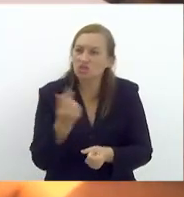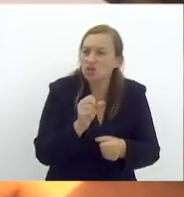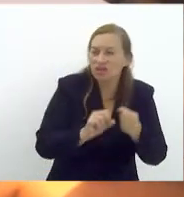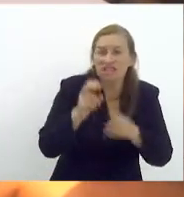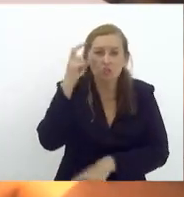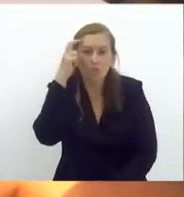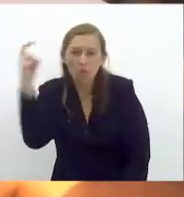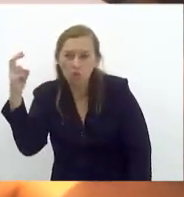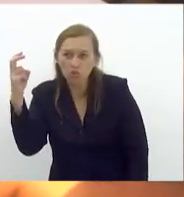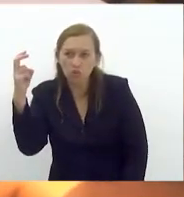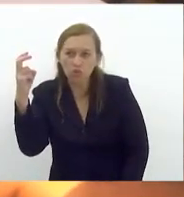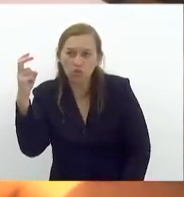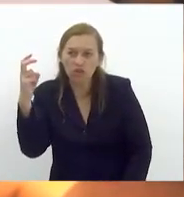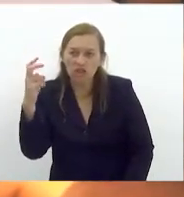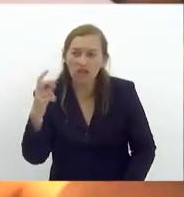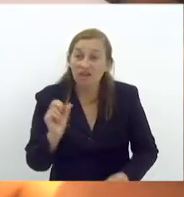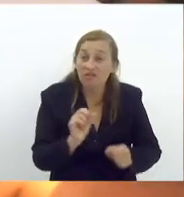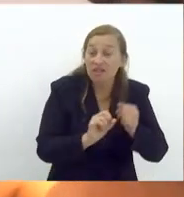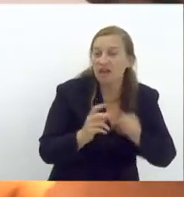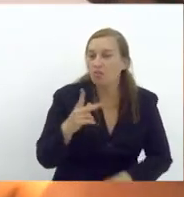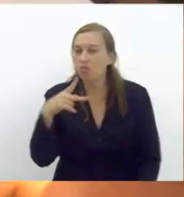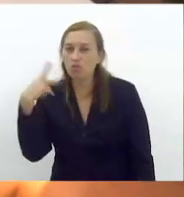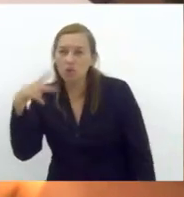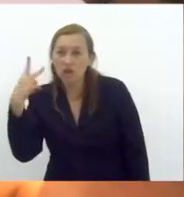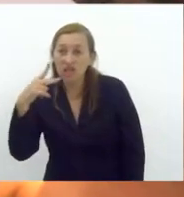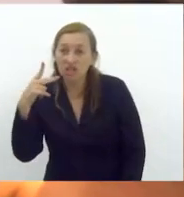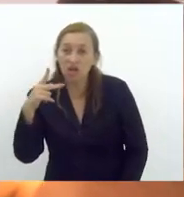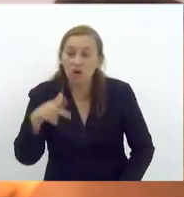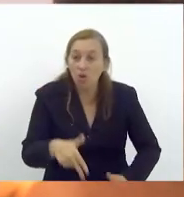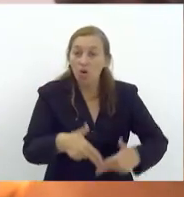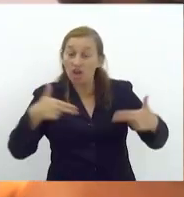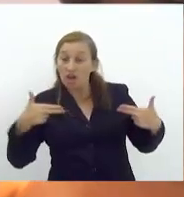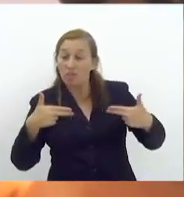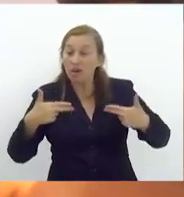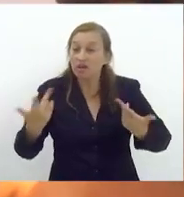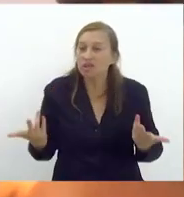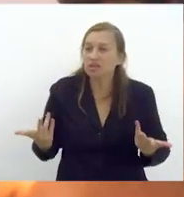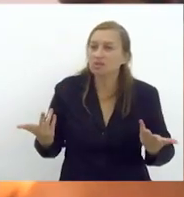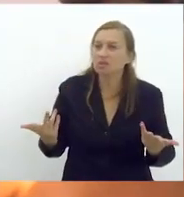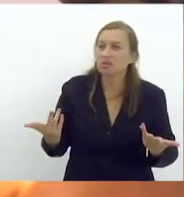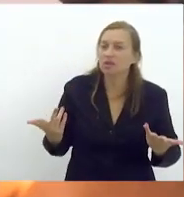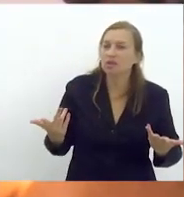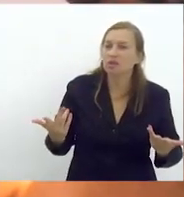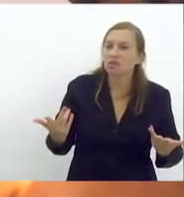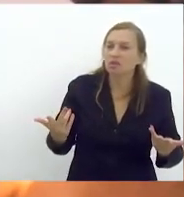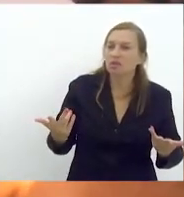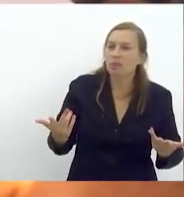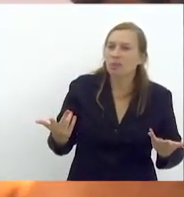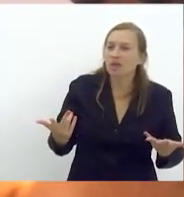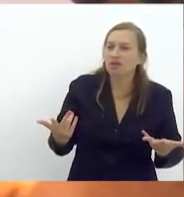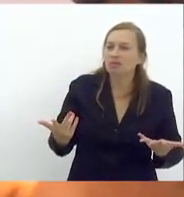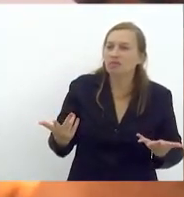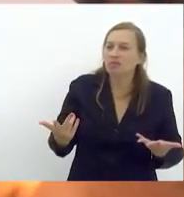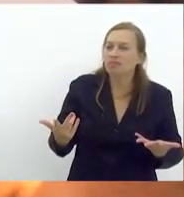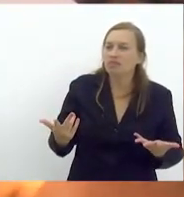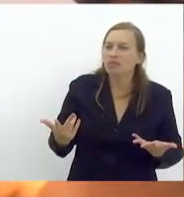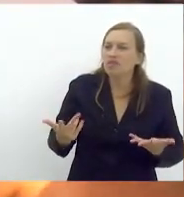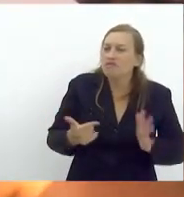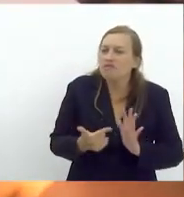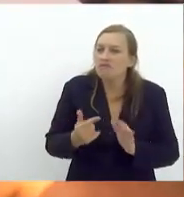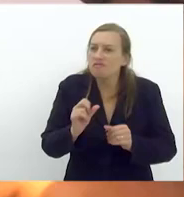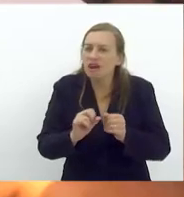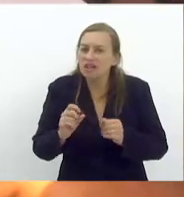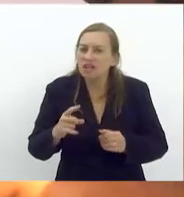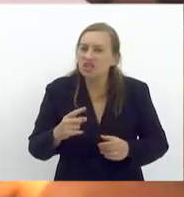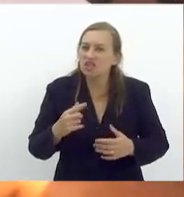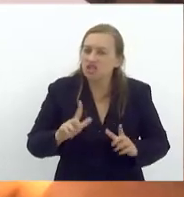cultura e fazemos política o Hip Hop nos traz a participação sabe faz a